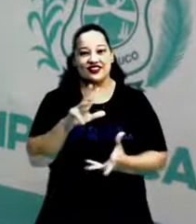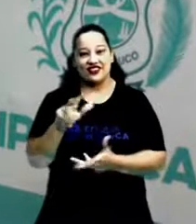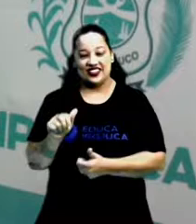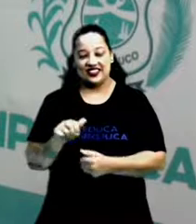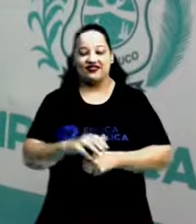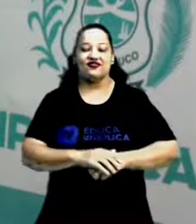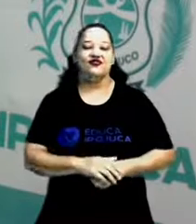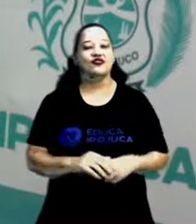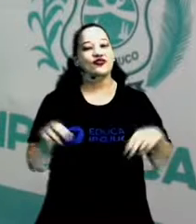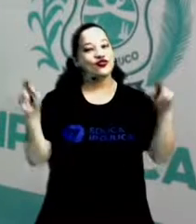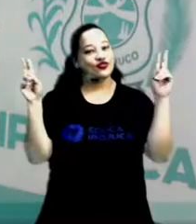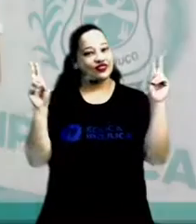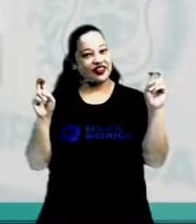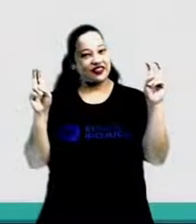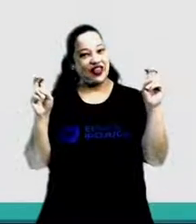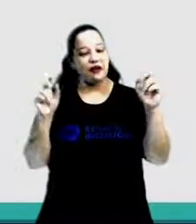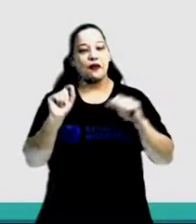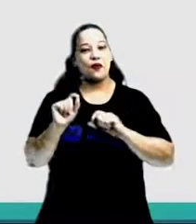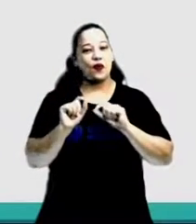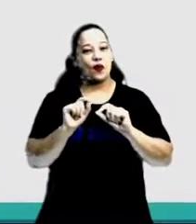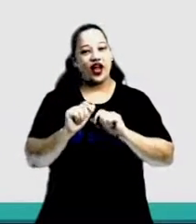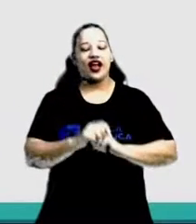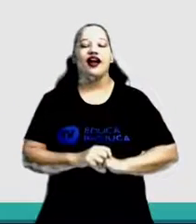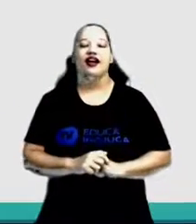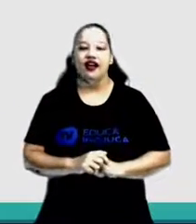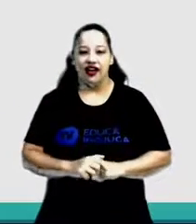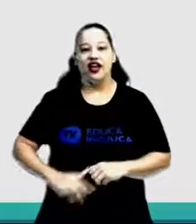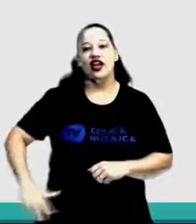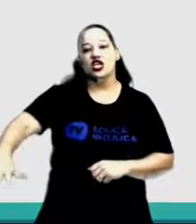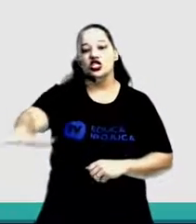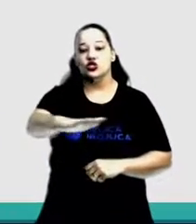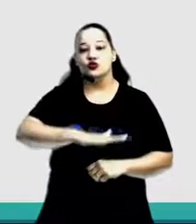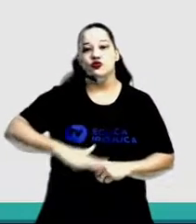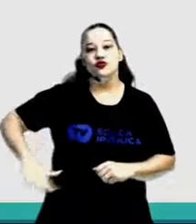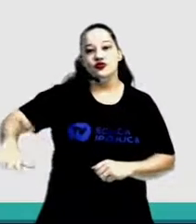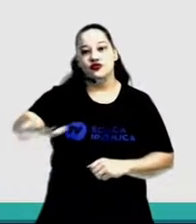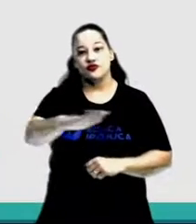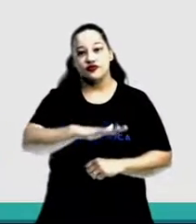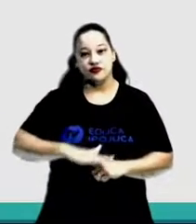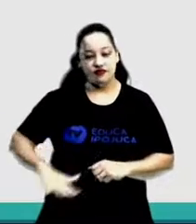falar sobre o espaço e suas